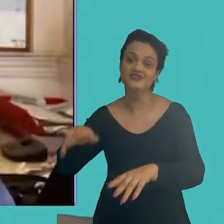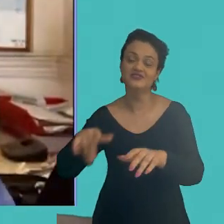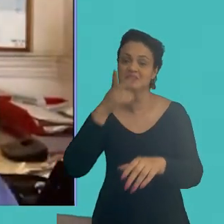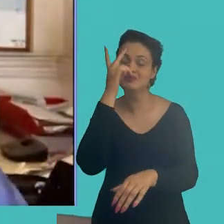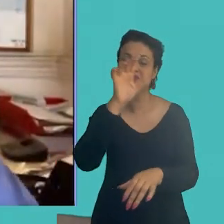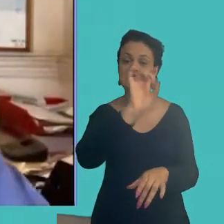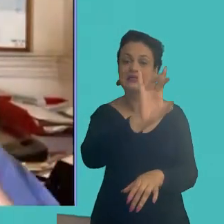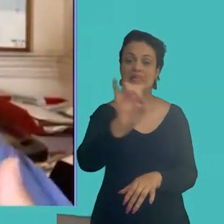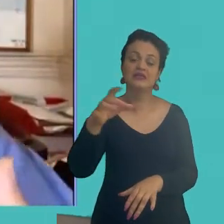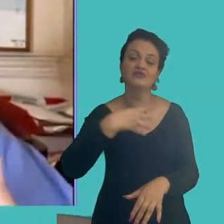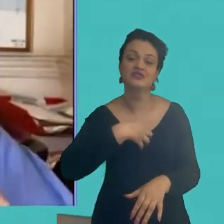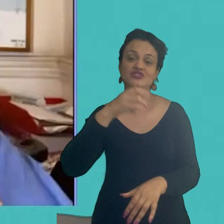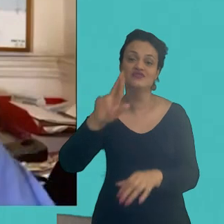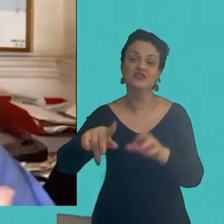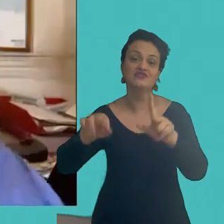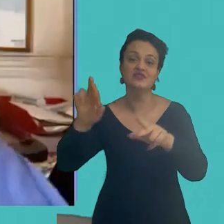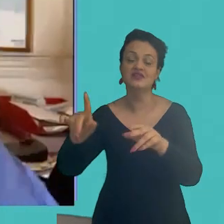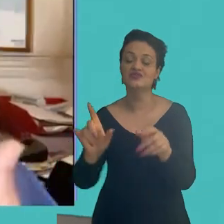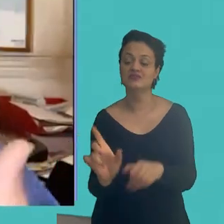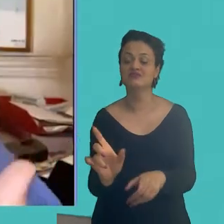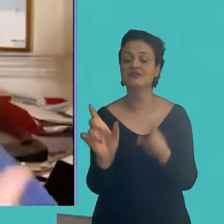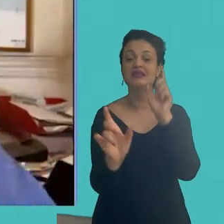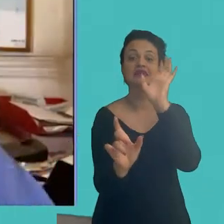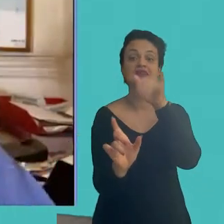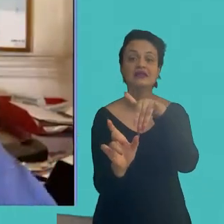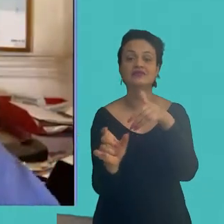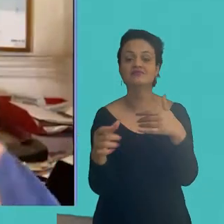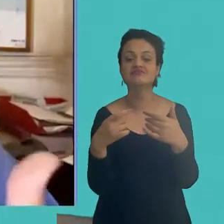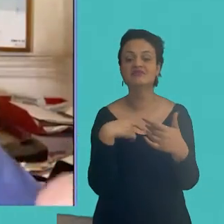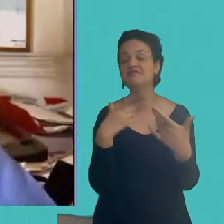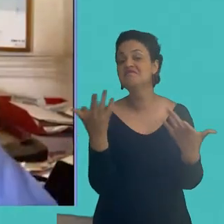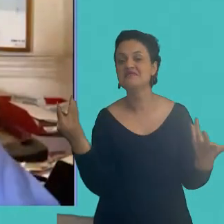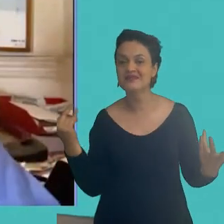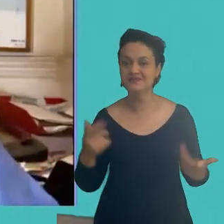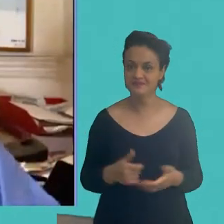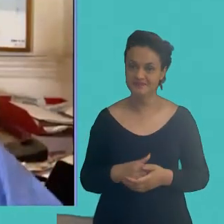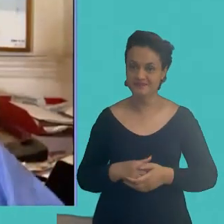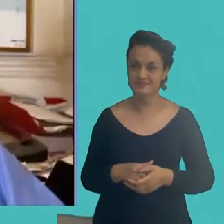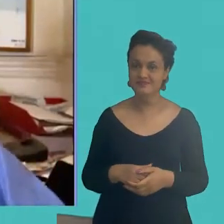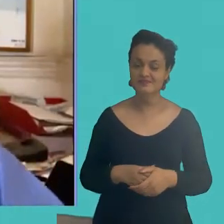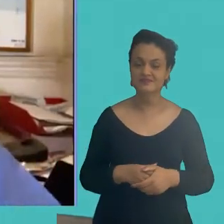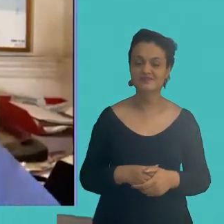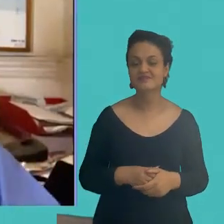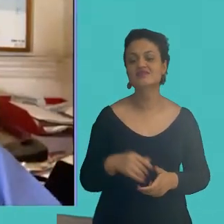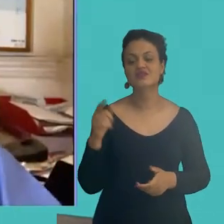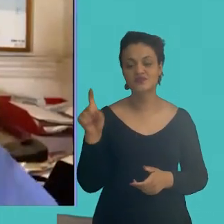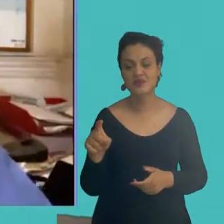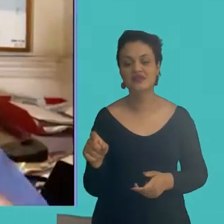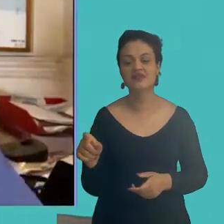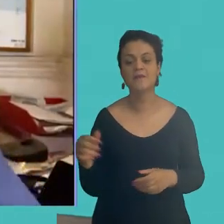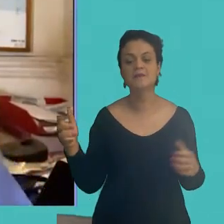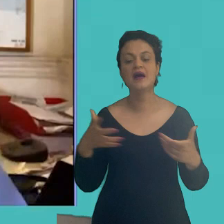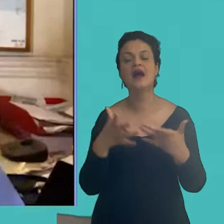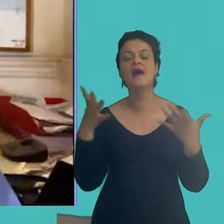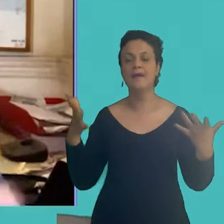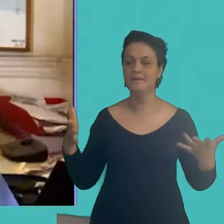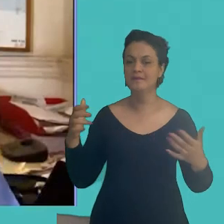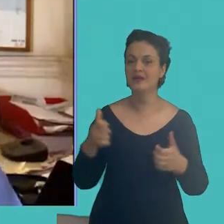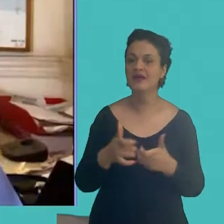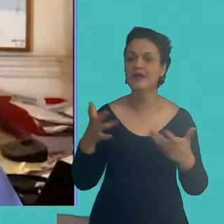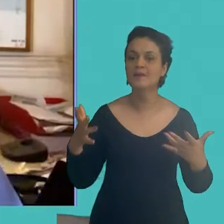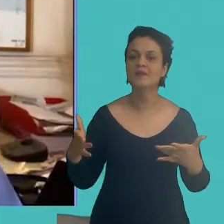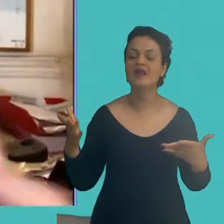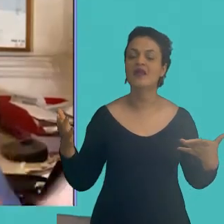dos componentes dessa, que eu diria, é uma considerável e ampla, abrangente corrente de